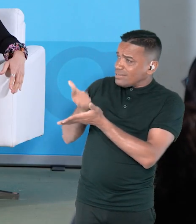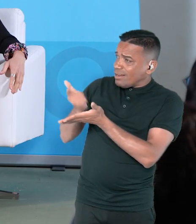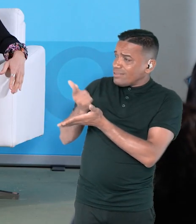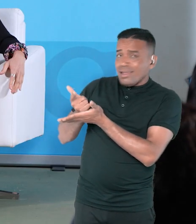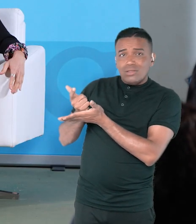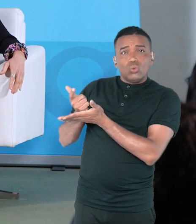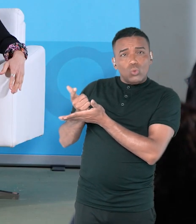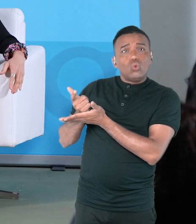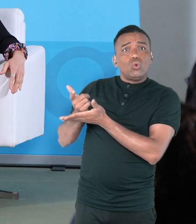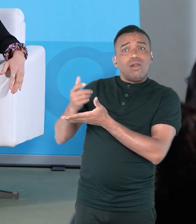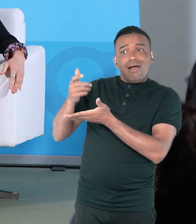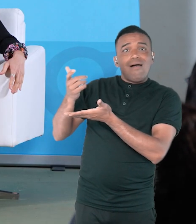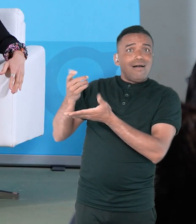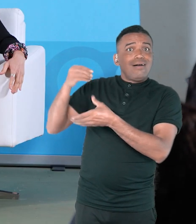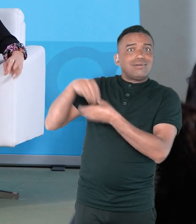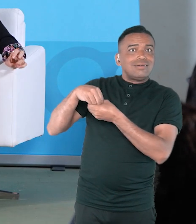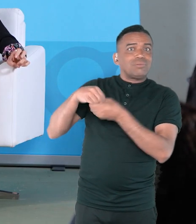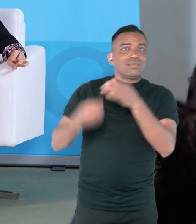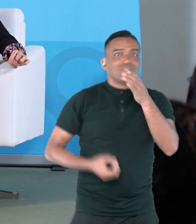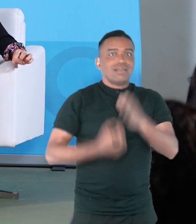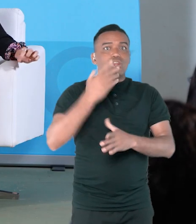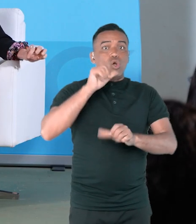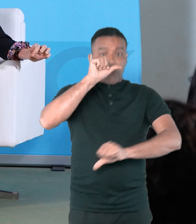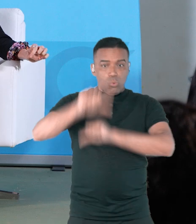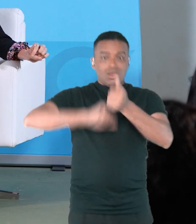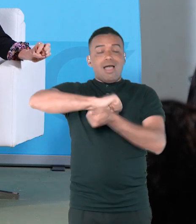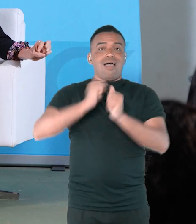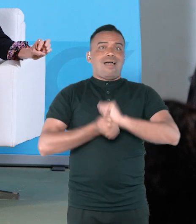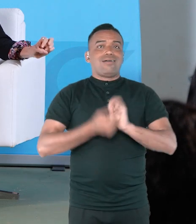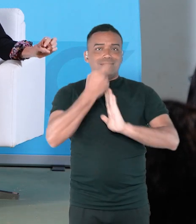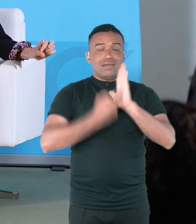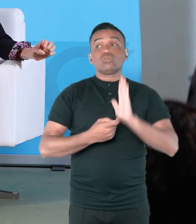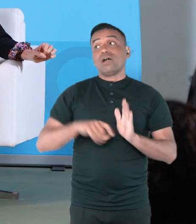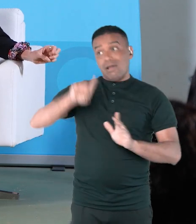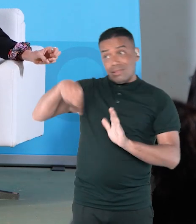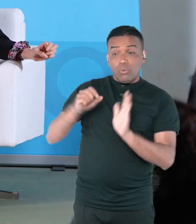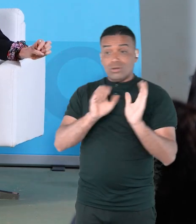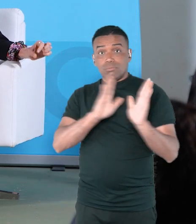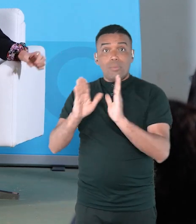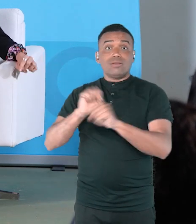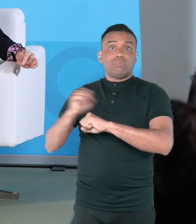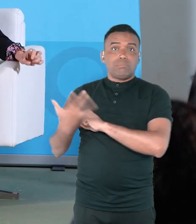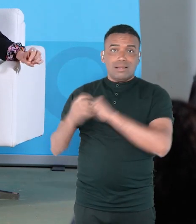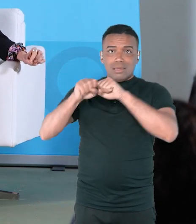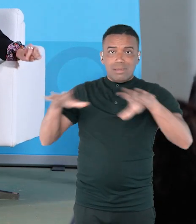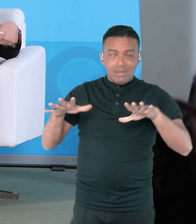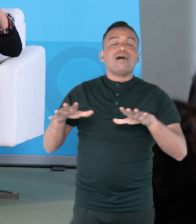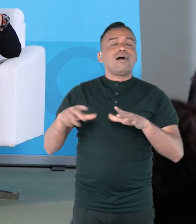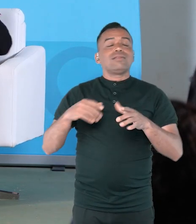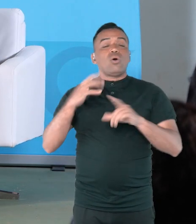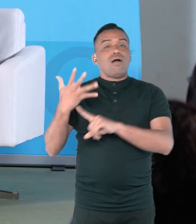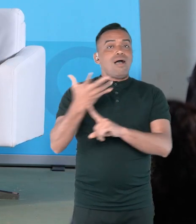fez literatura em cima disso, porque você recriou o texto dele. Depois, na pandemia, quando eu fiz a Arte da Dúvida, aí